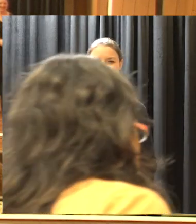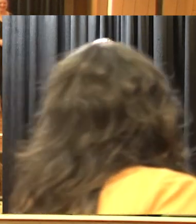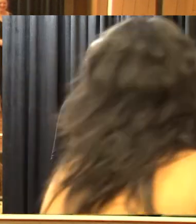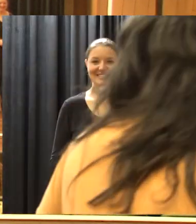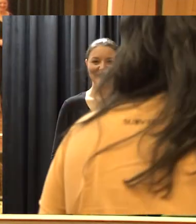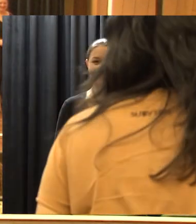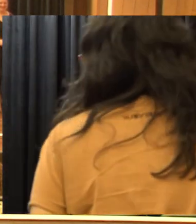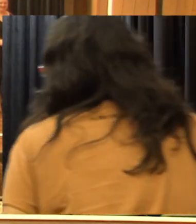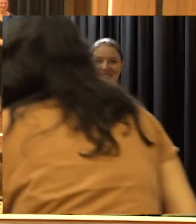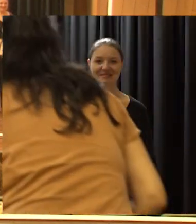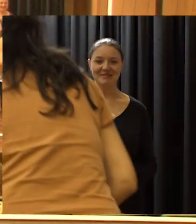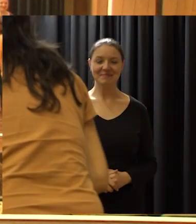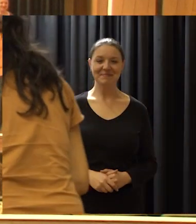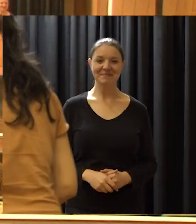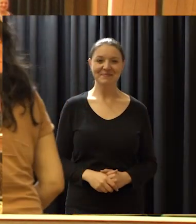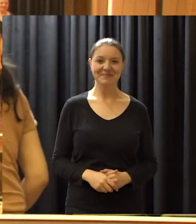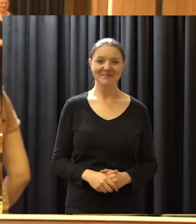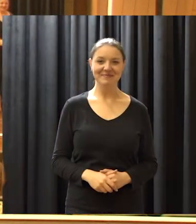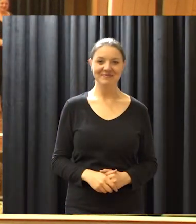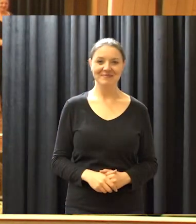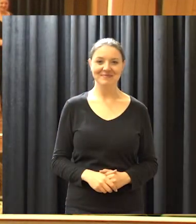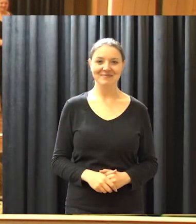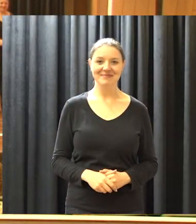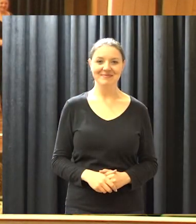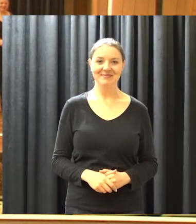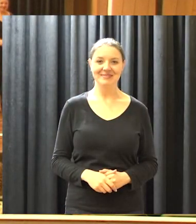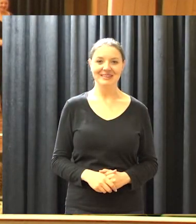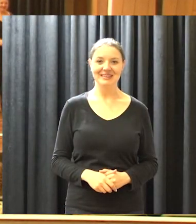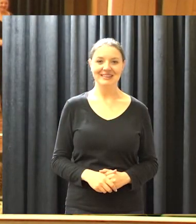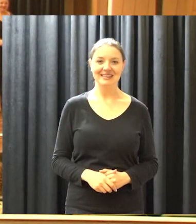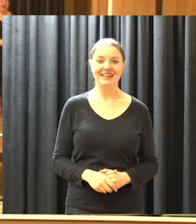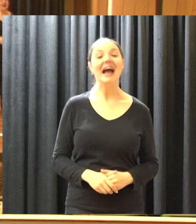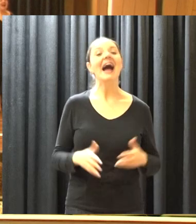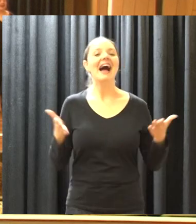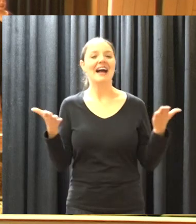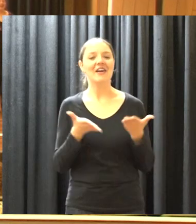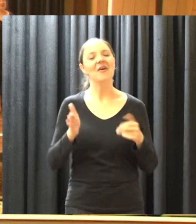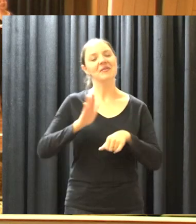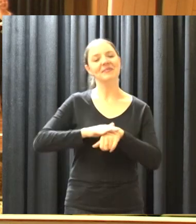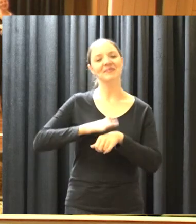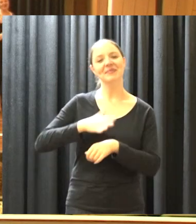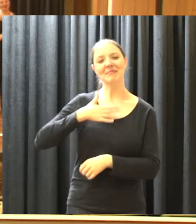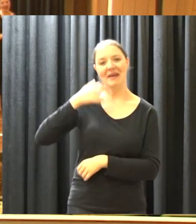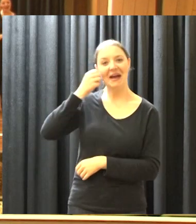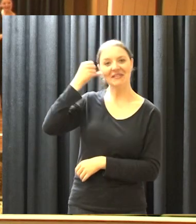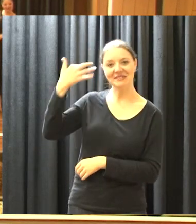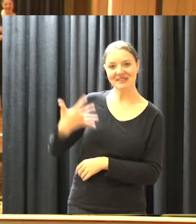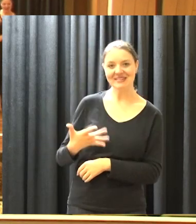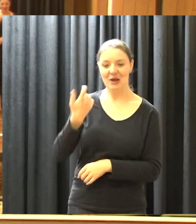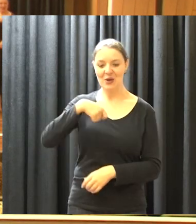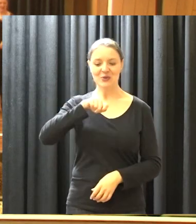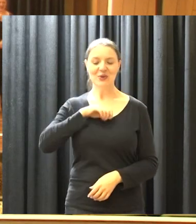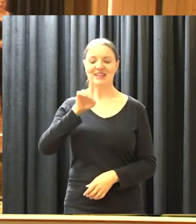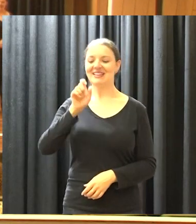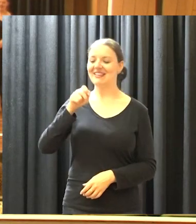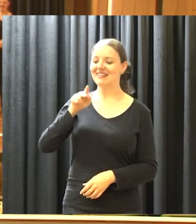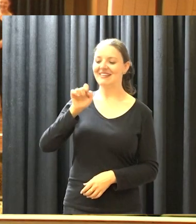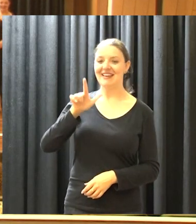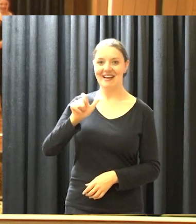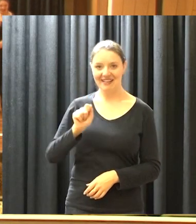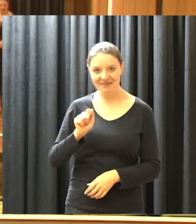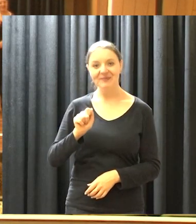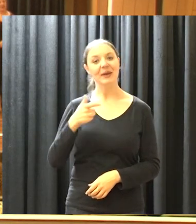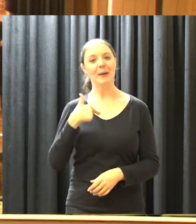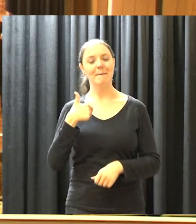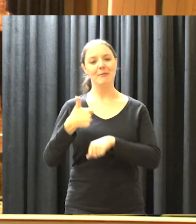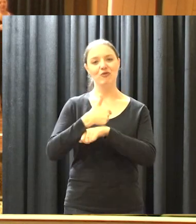vou fazer minha audiodescrição brevemente para quem chegou agora à tarde. Eu sou a Daniela Oliveira, sou psicóloga,